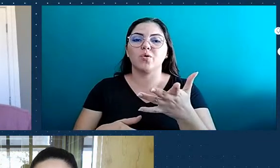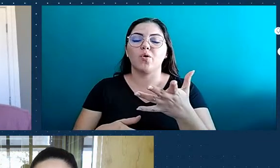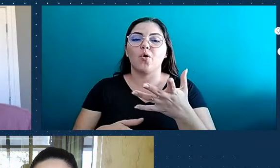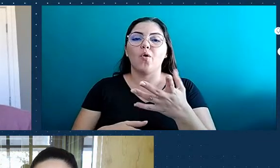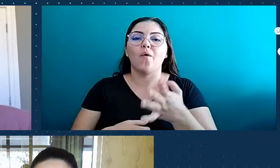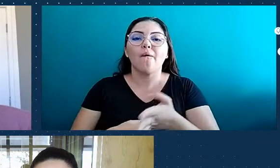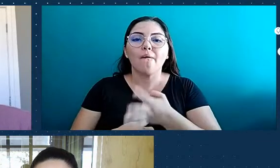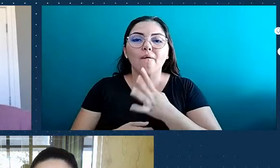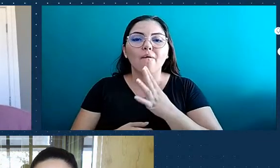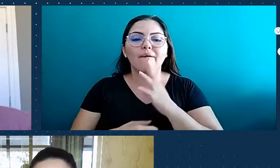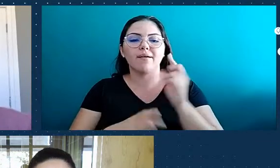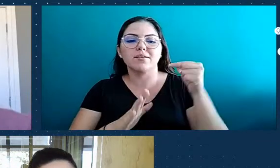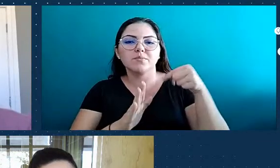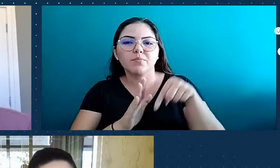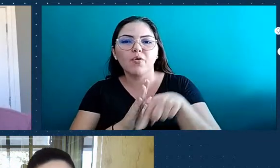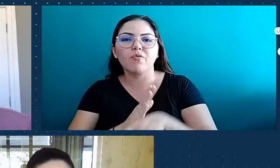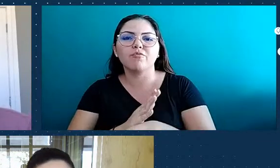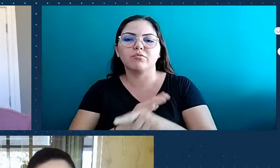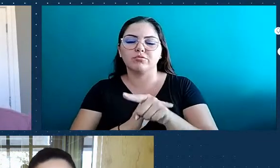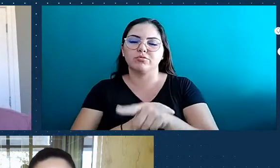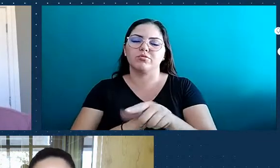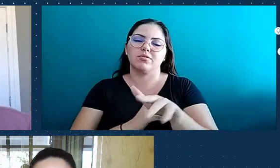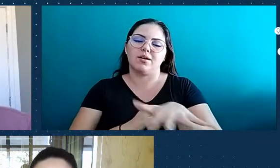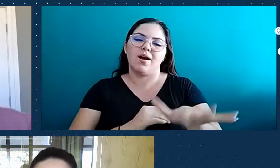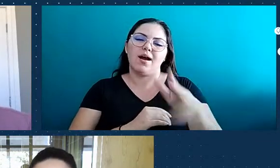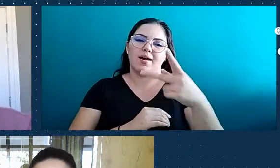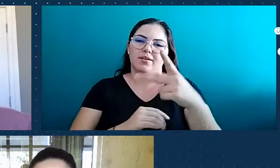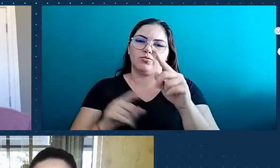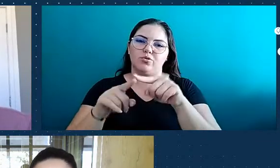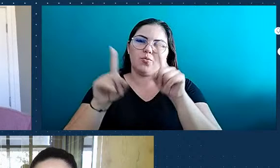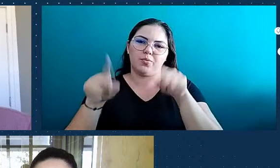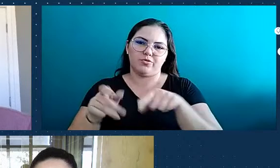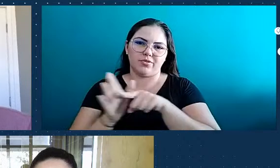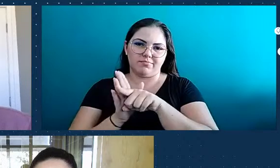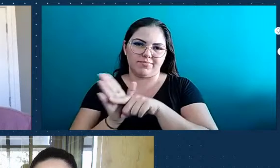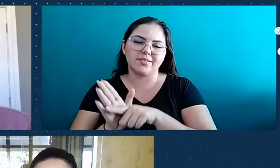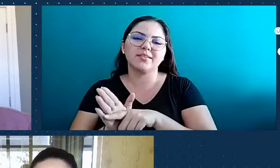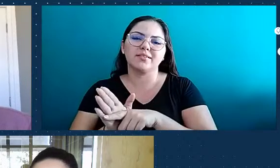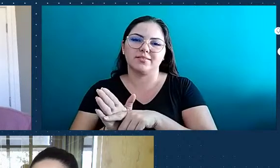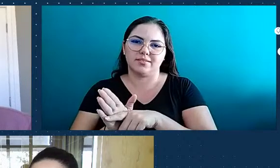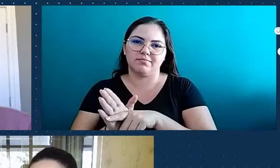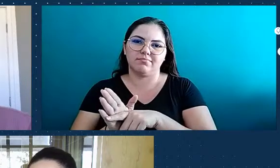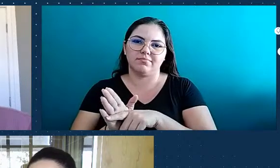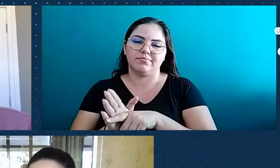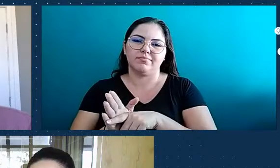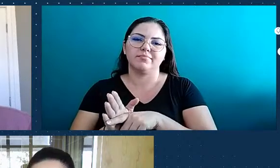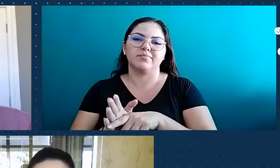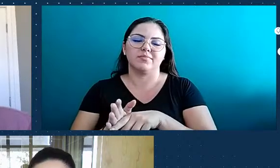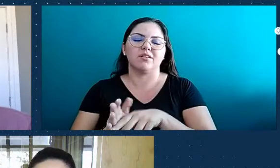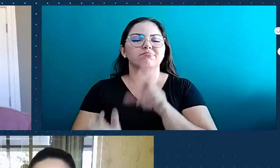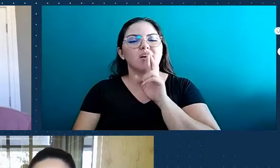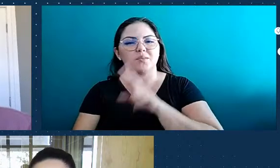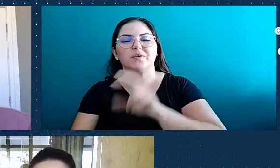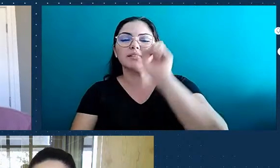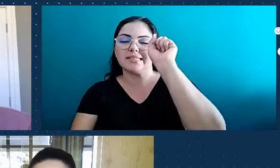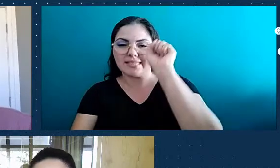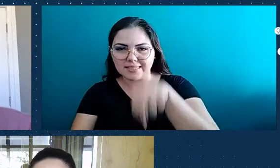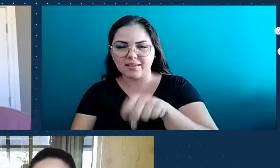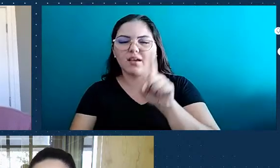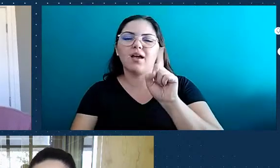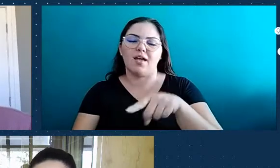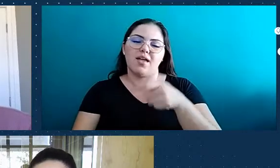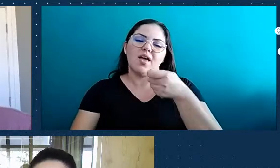para, inclusive, ver a possibilidade de orientação aí desse projeto. Então, sim, respondendo sim, é